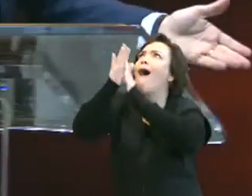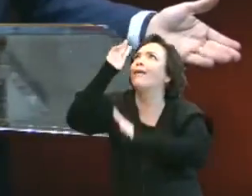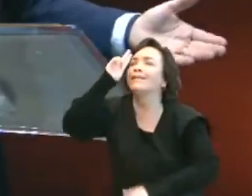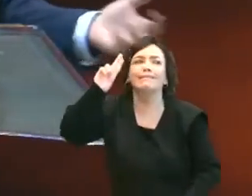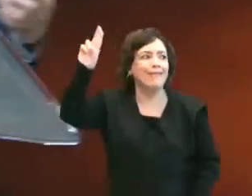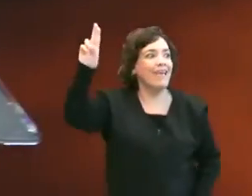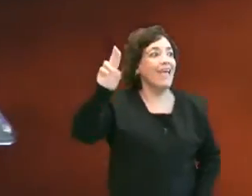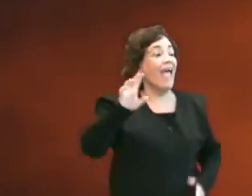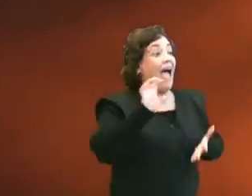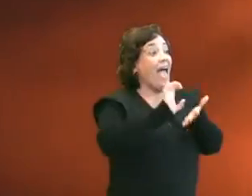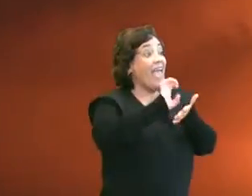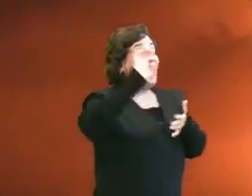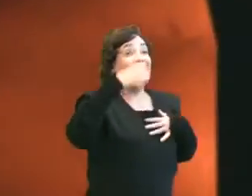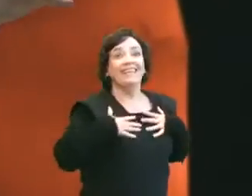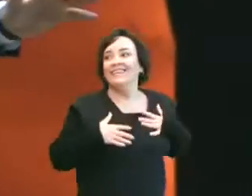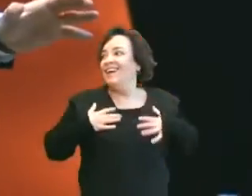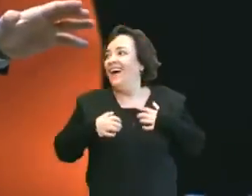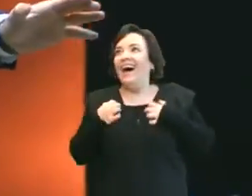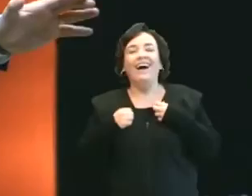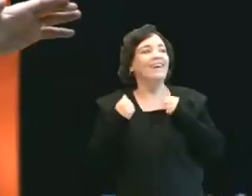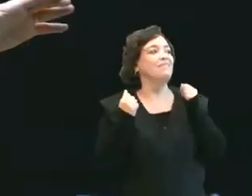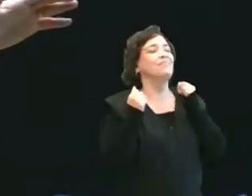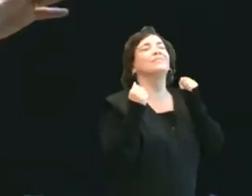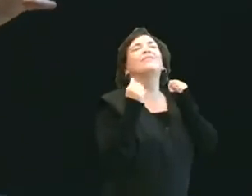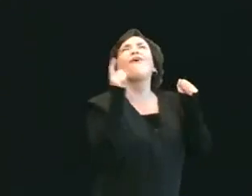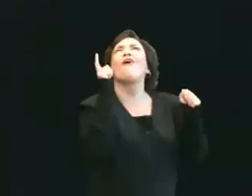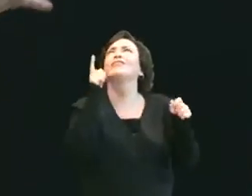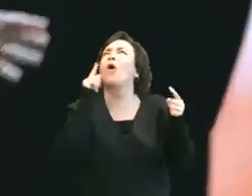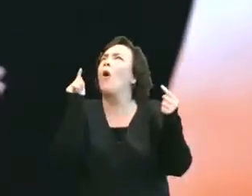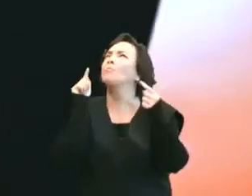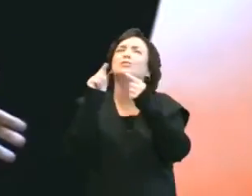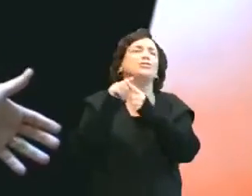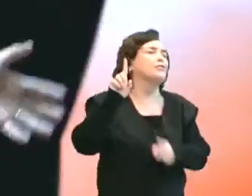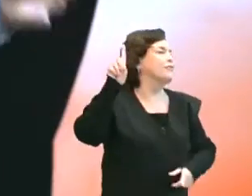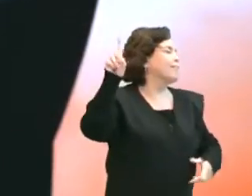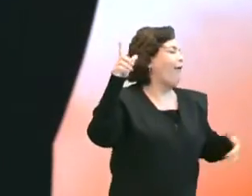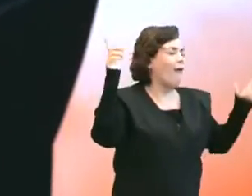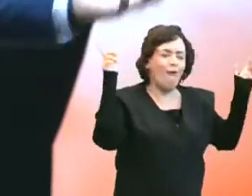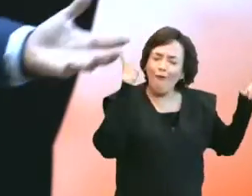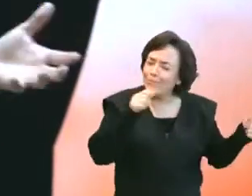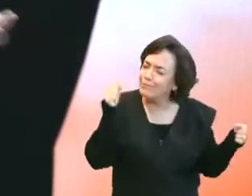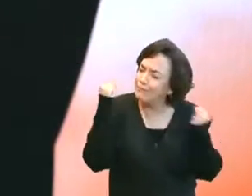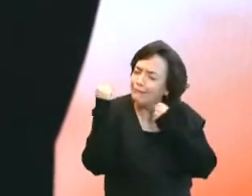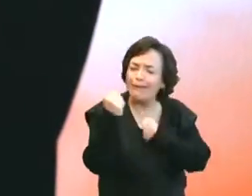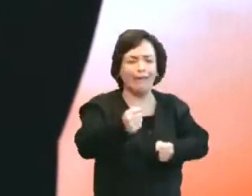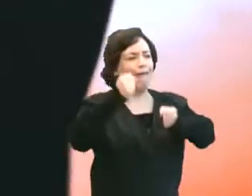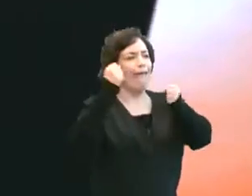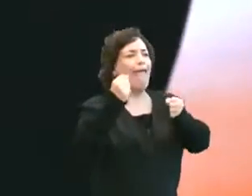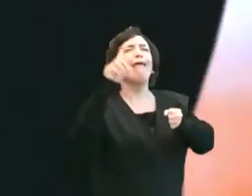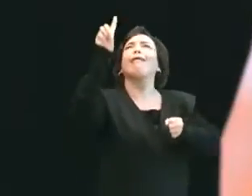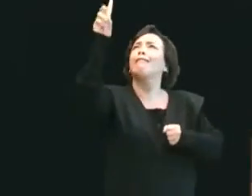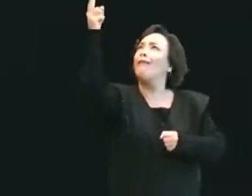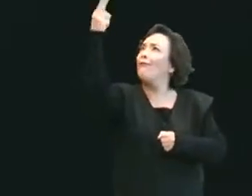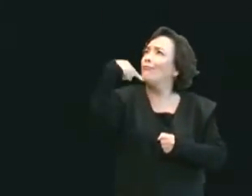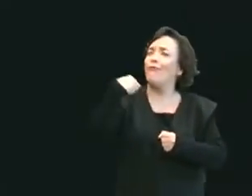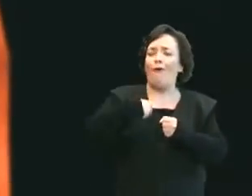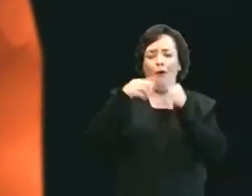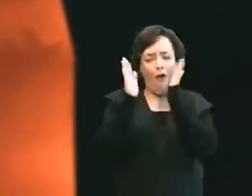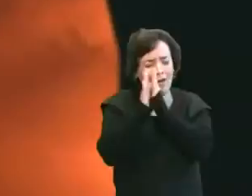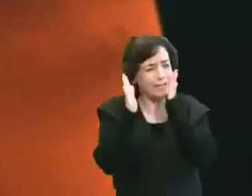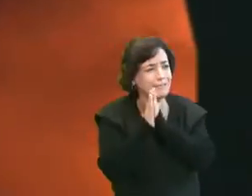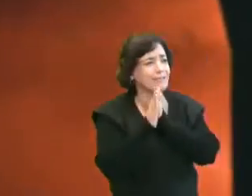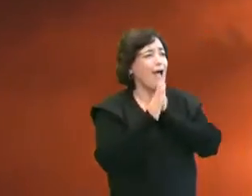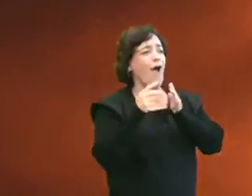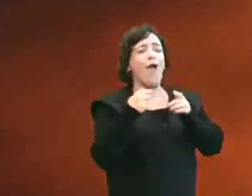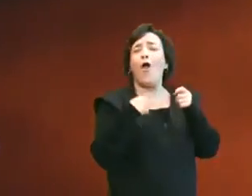no travesseiro com um senso de propósito cumprido. Cumpri o meu chamado, que coisa tremenda. Olha o que Deus fez,